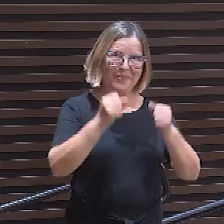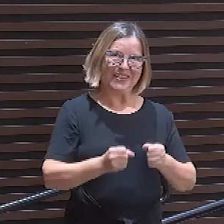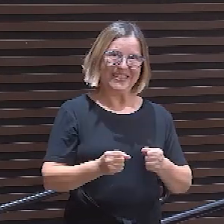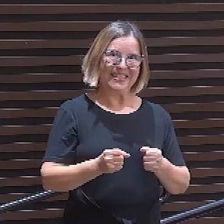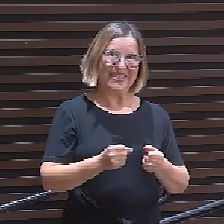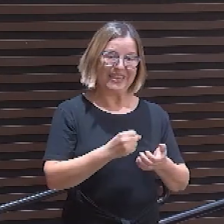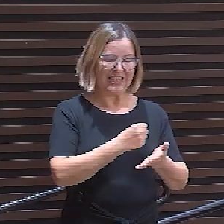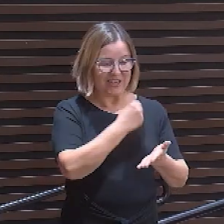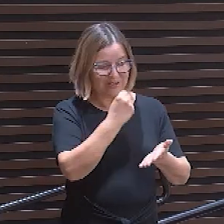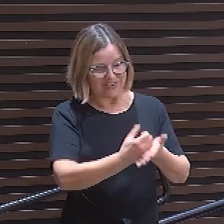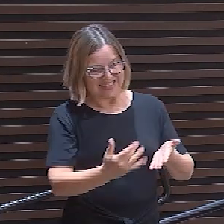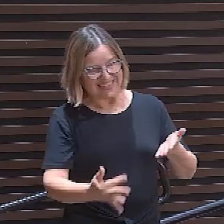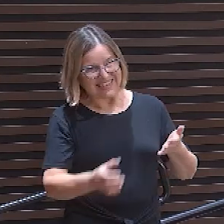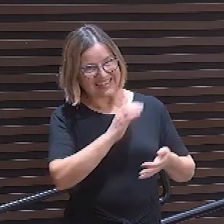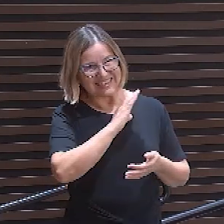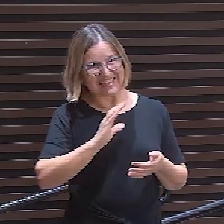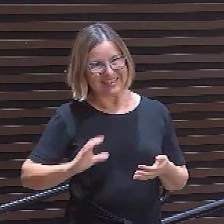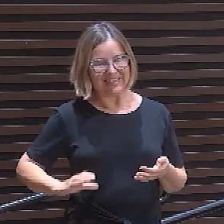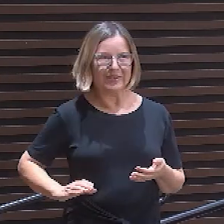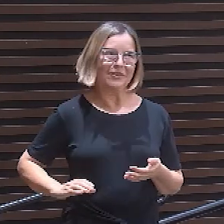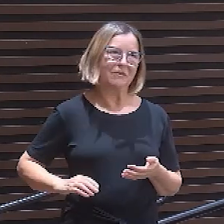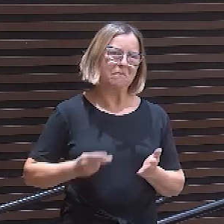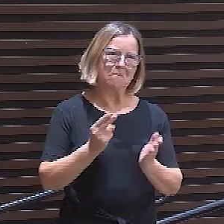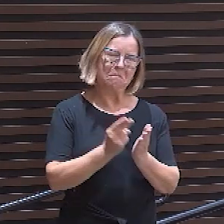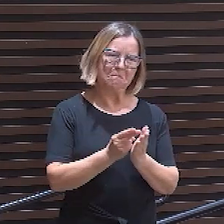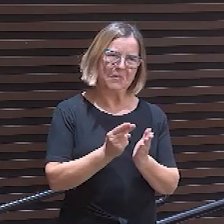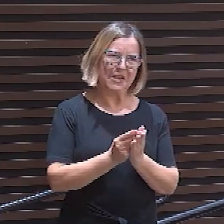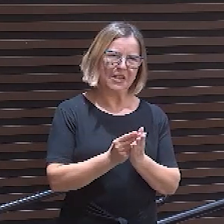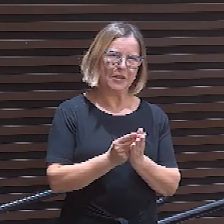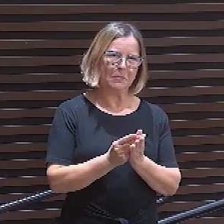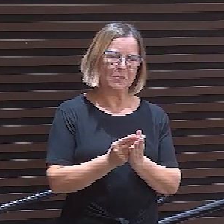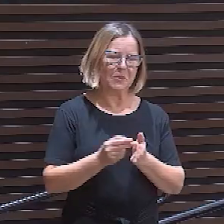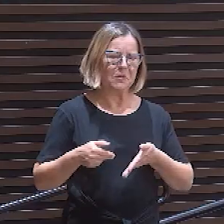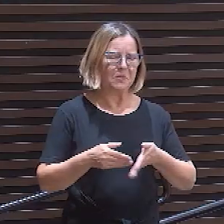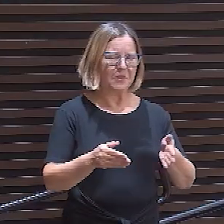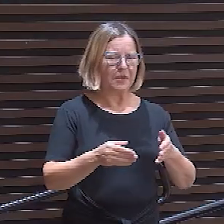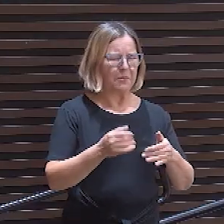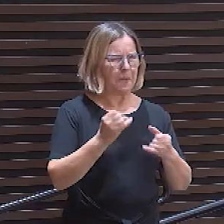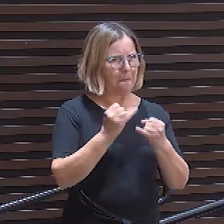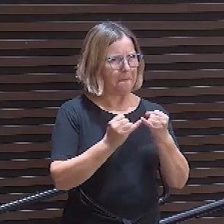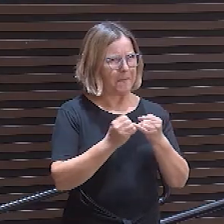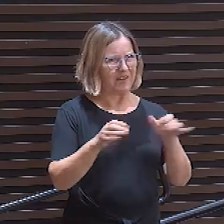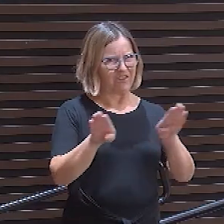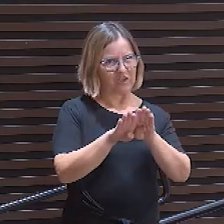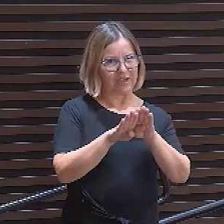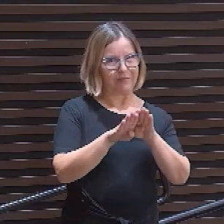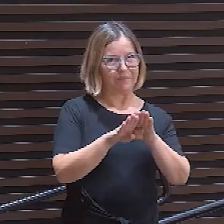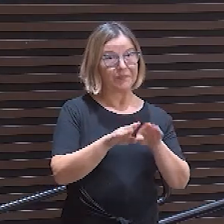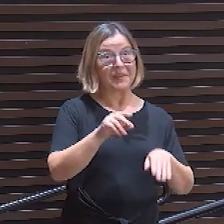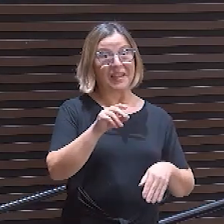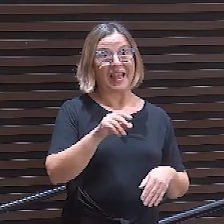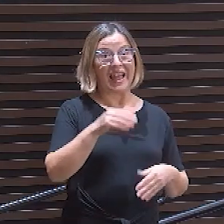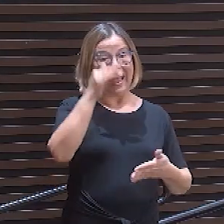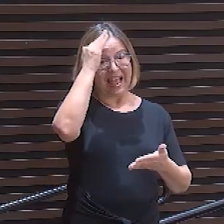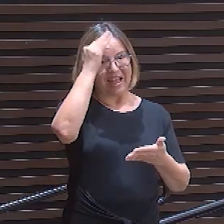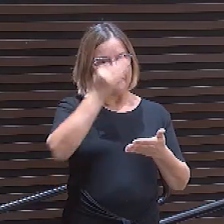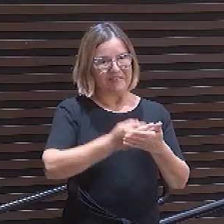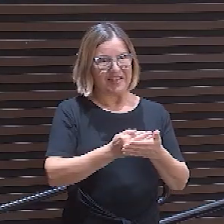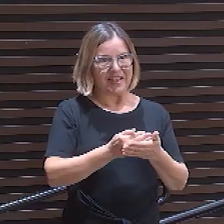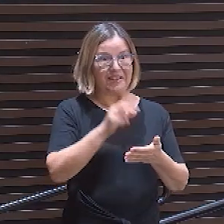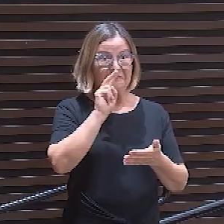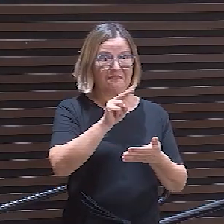e segue mesmo quando o caminho parece estar fechado. A fé vê o mar se abrir.